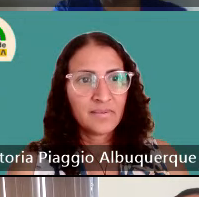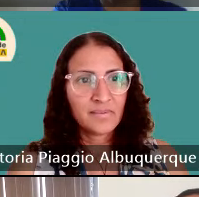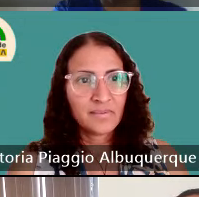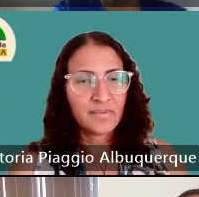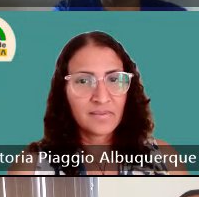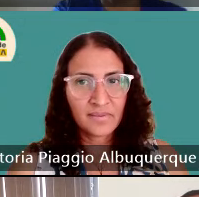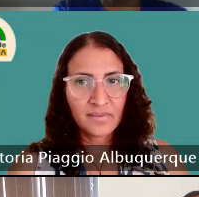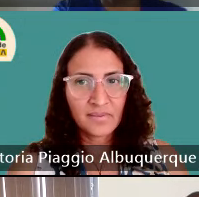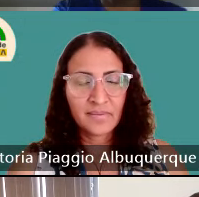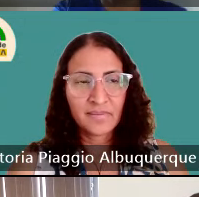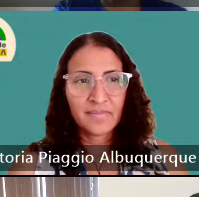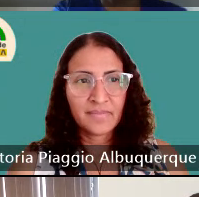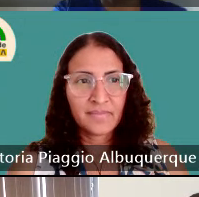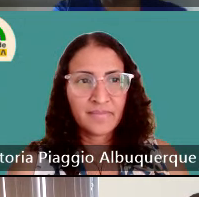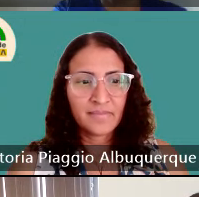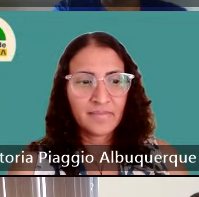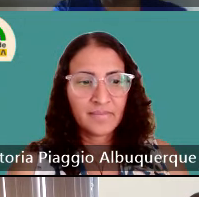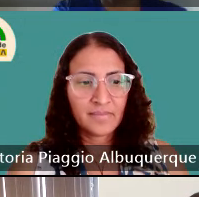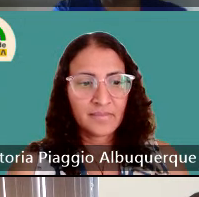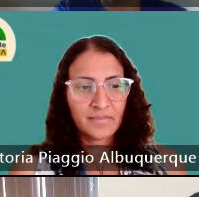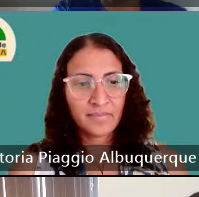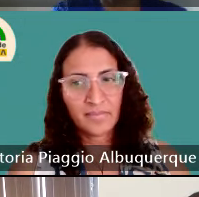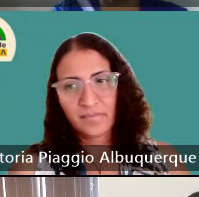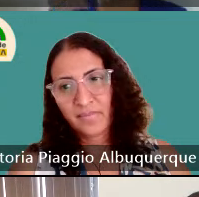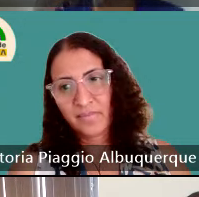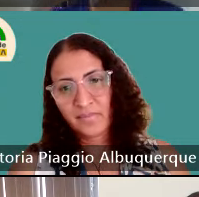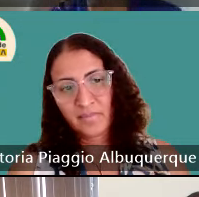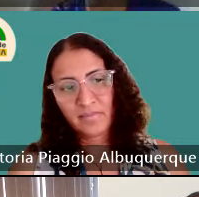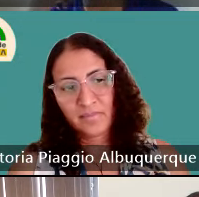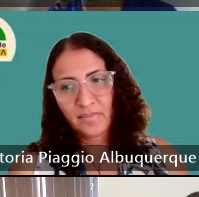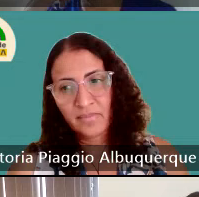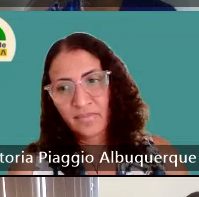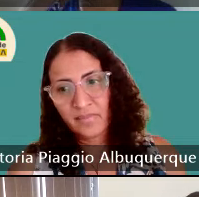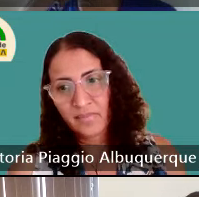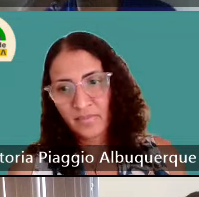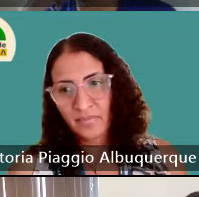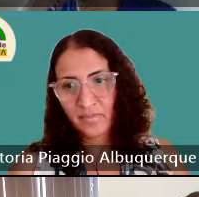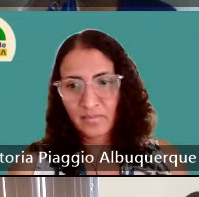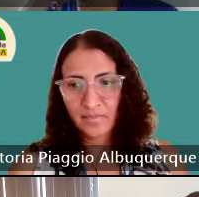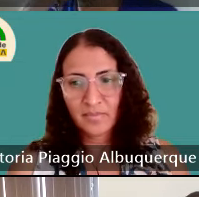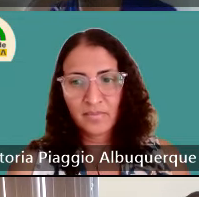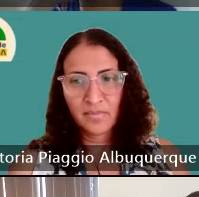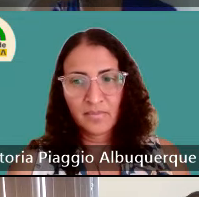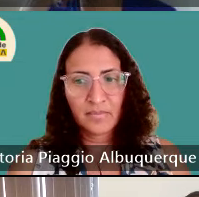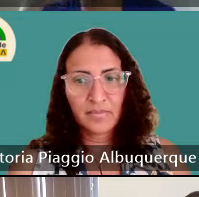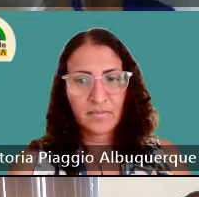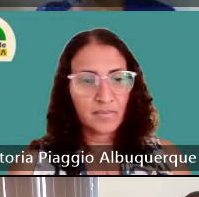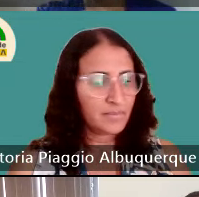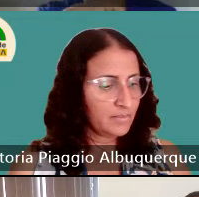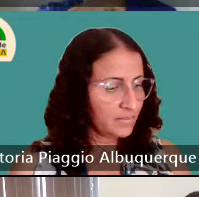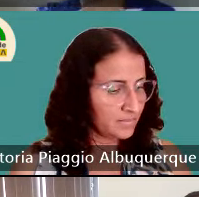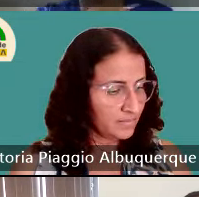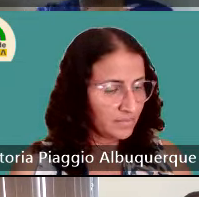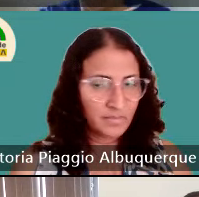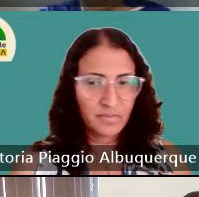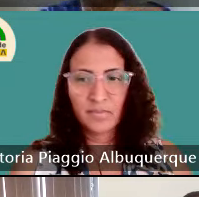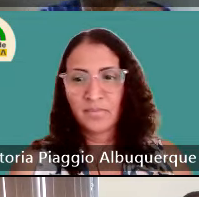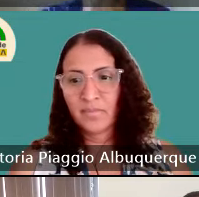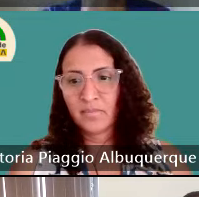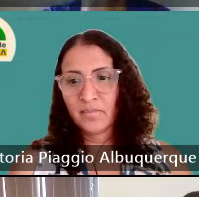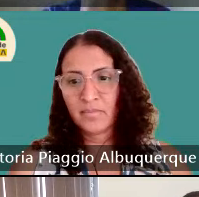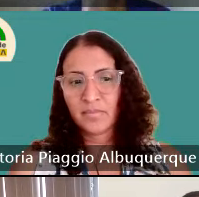considera isso então eh a gente também eh enxergar esses atores como parceiros na nossa atuação e